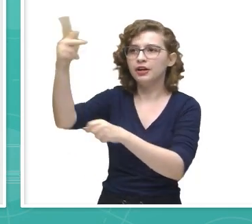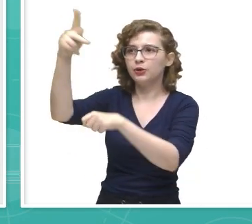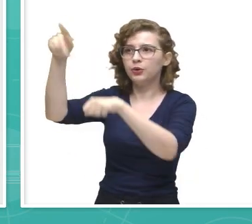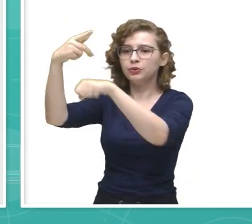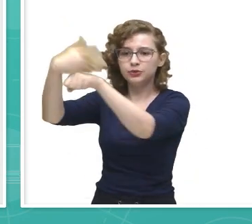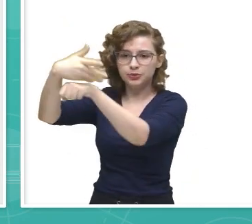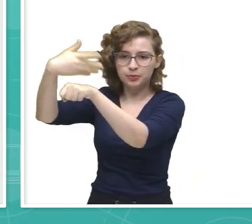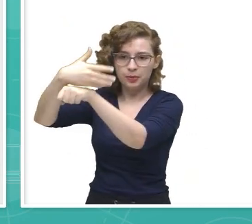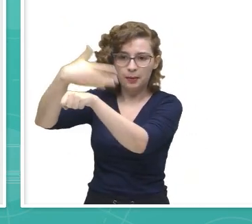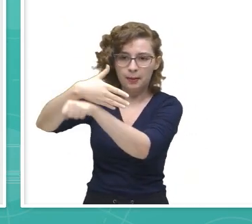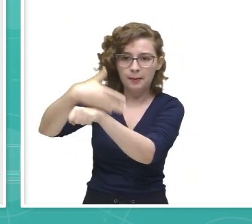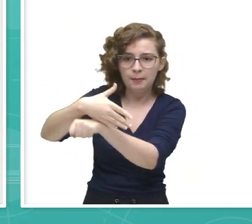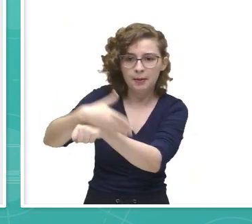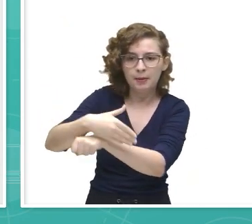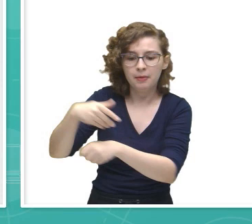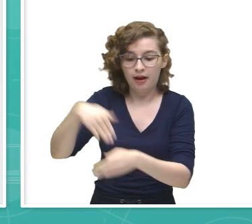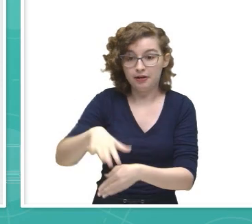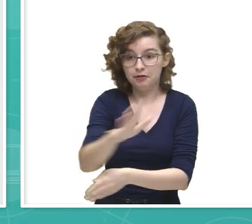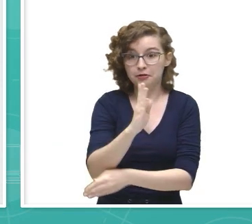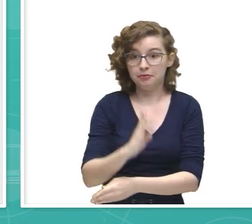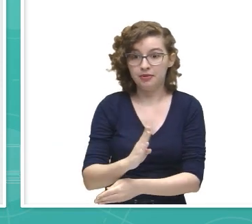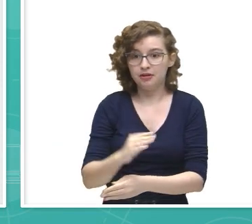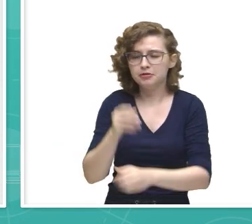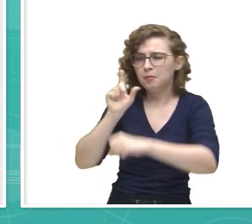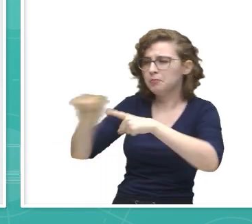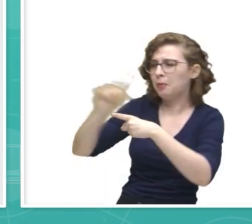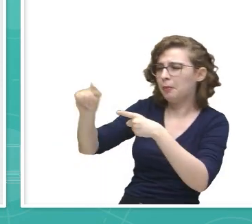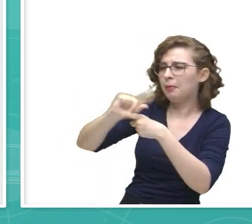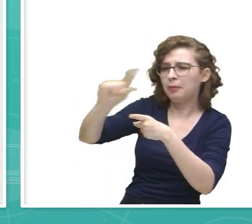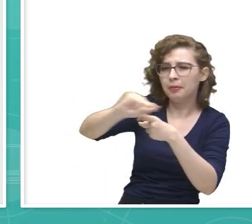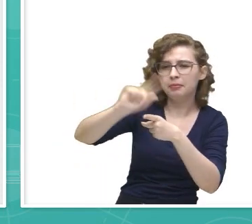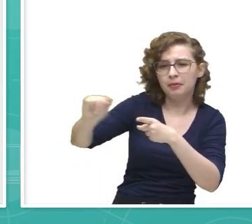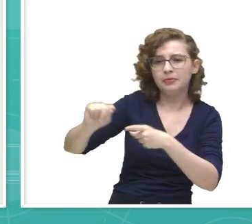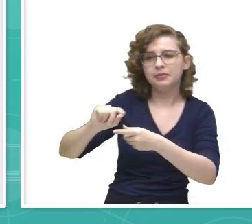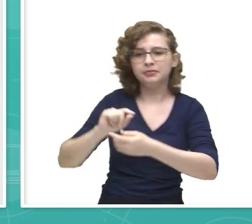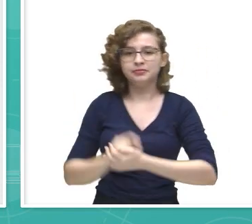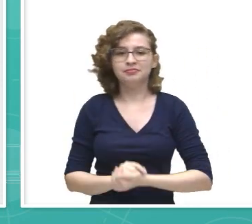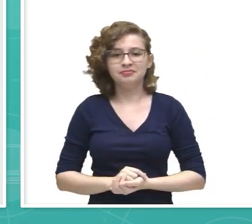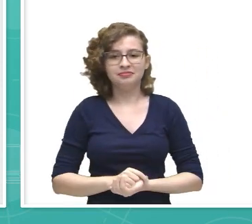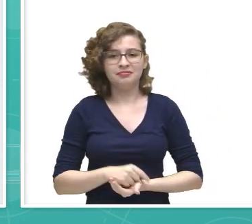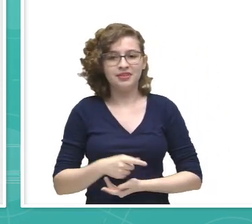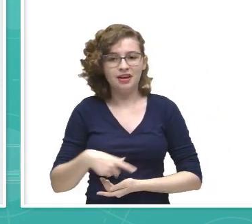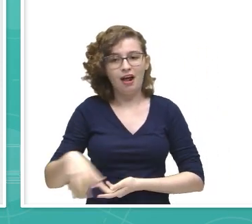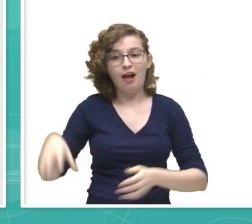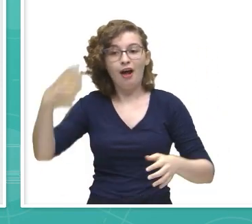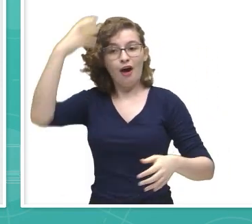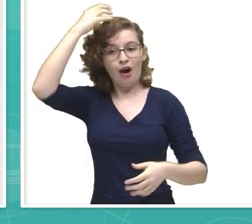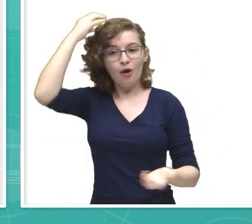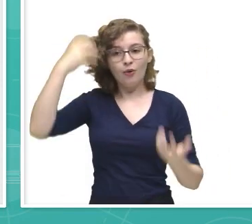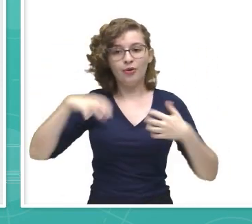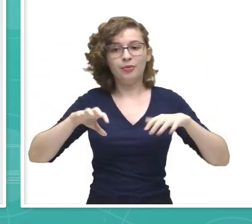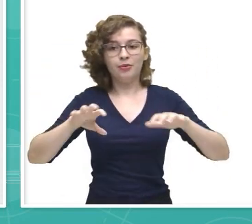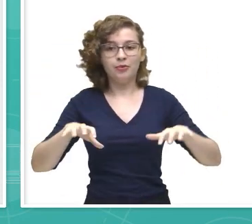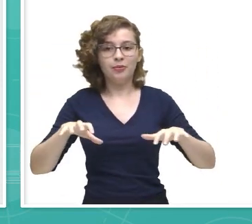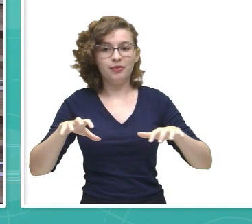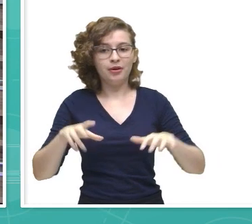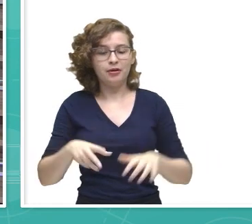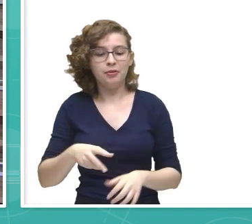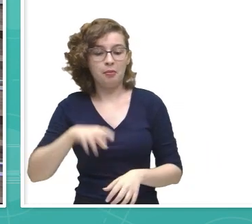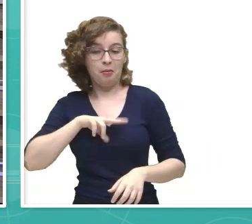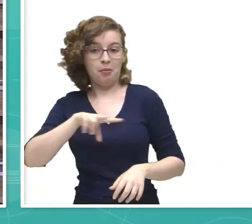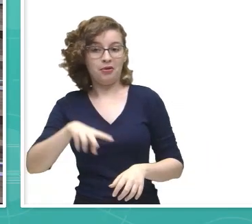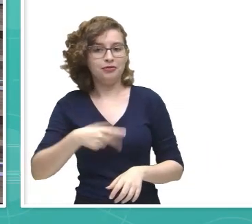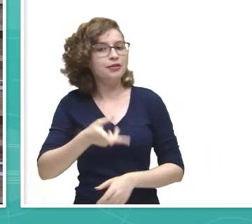só, como é que a coroa portuguesa foi espertinha. Muitos costumam dizer que português não é bobo.